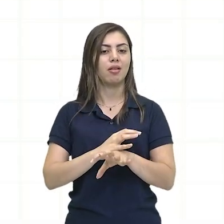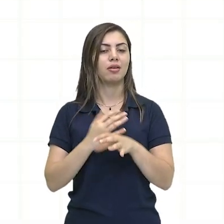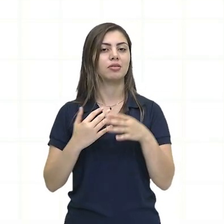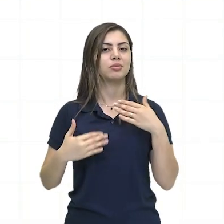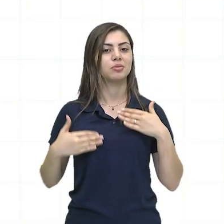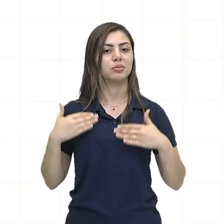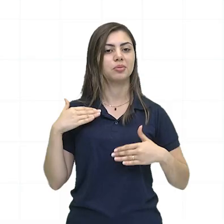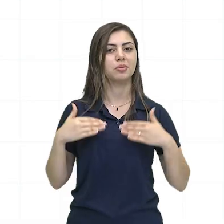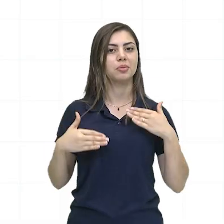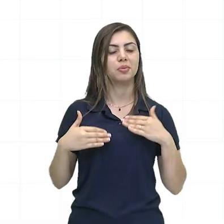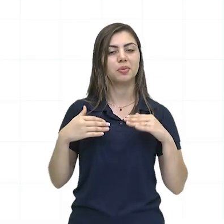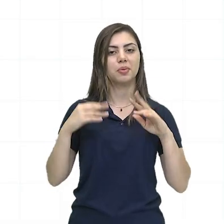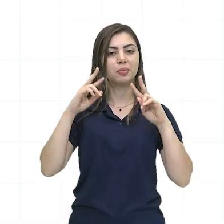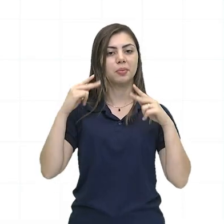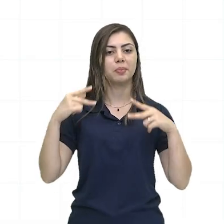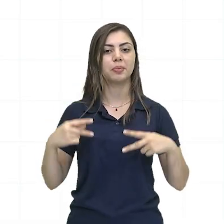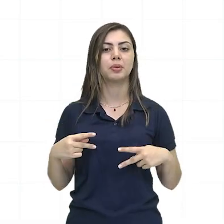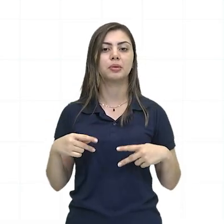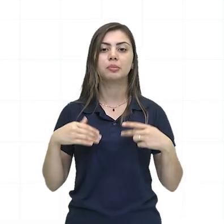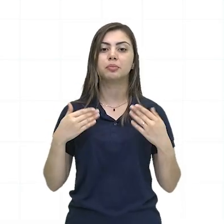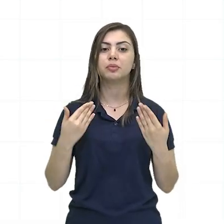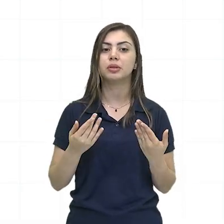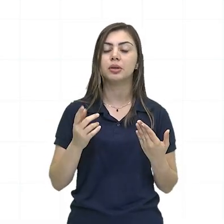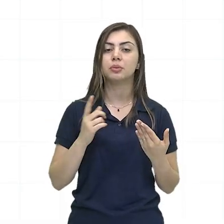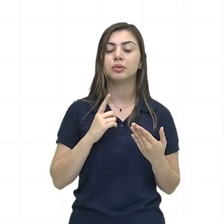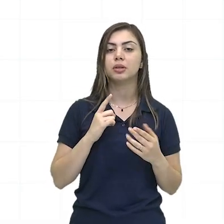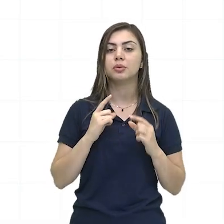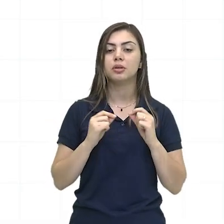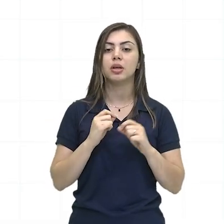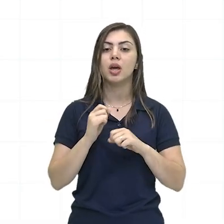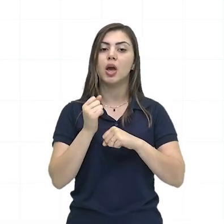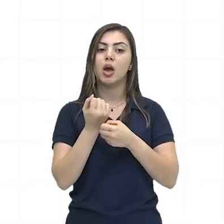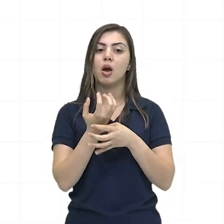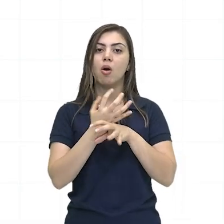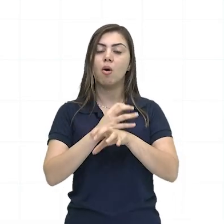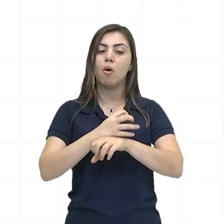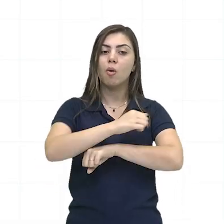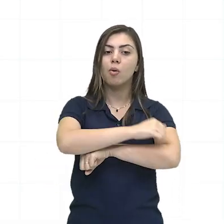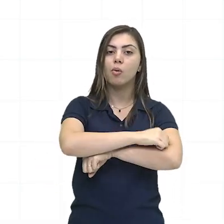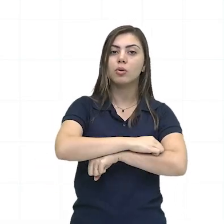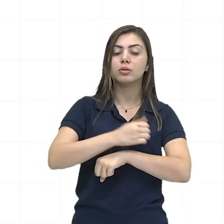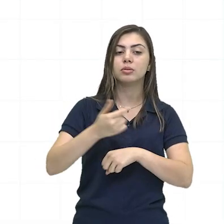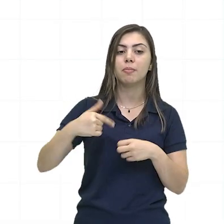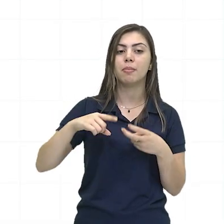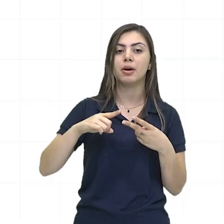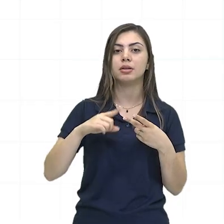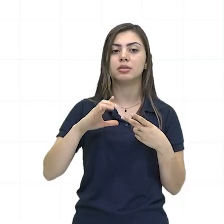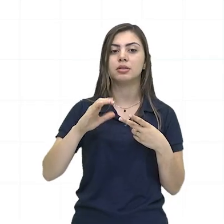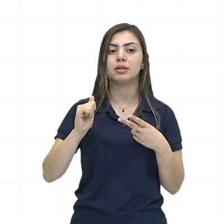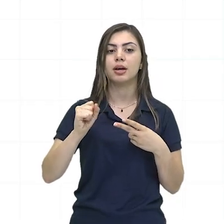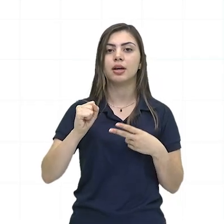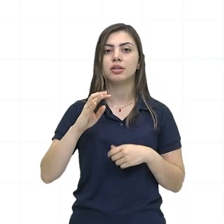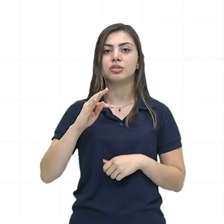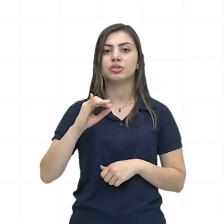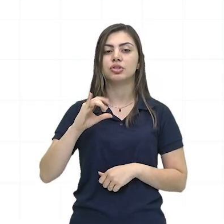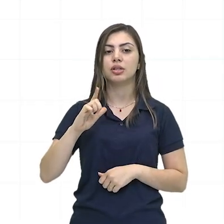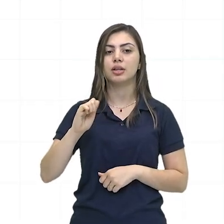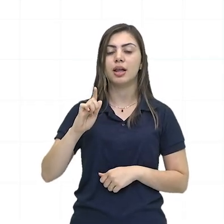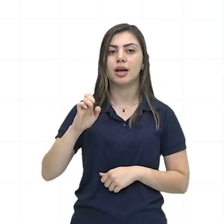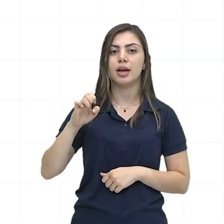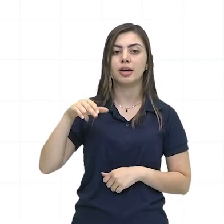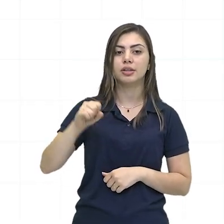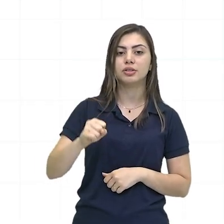sistema esquelético, né, ele é composto por ossos, cartilagens, ligamentos